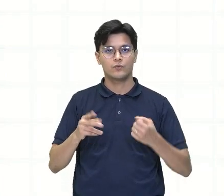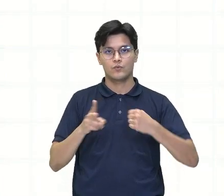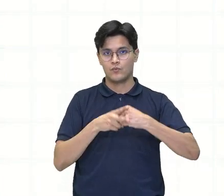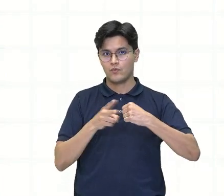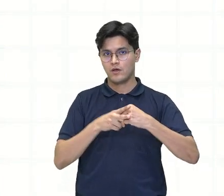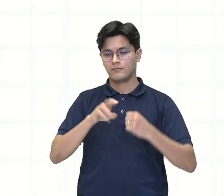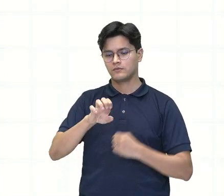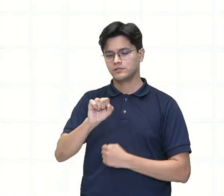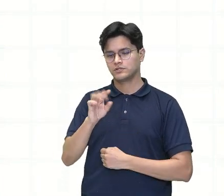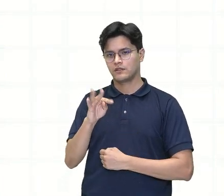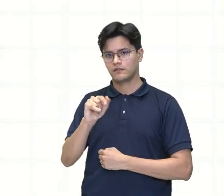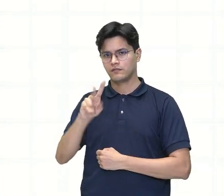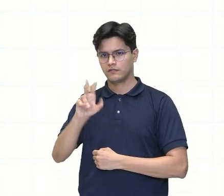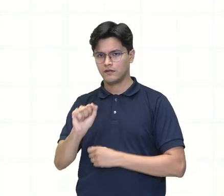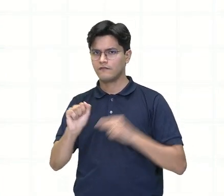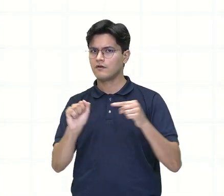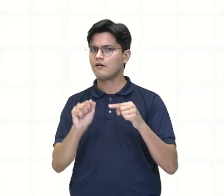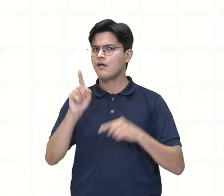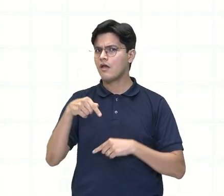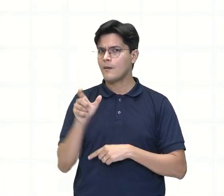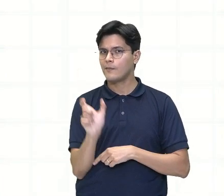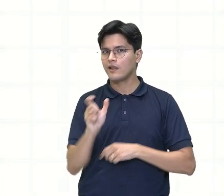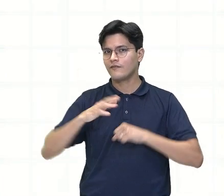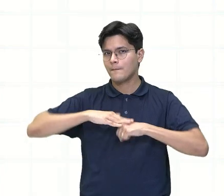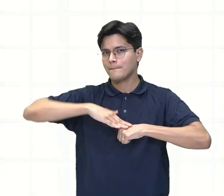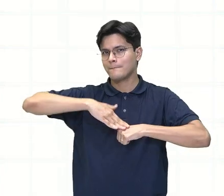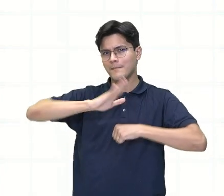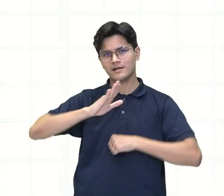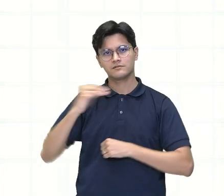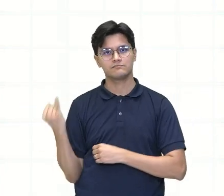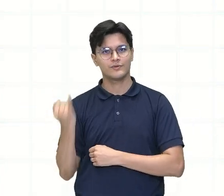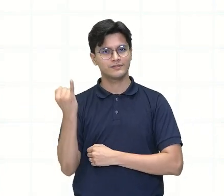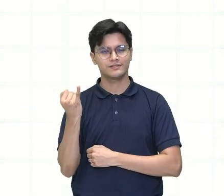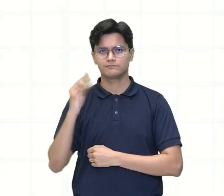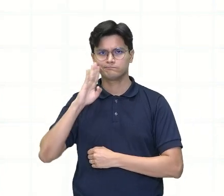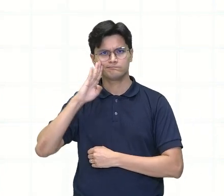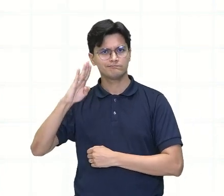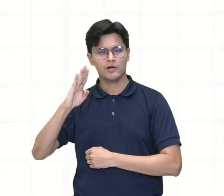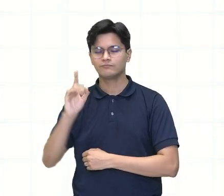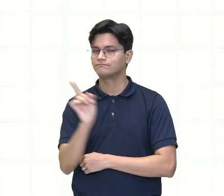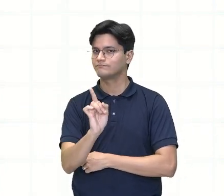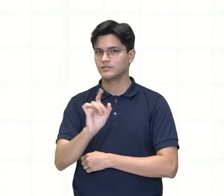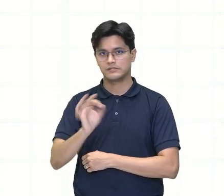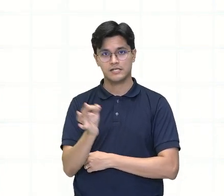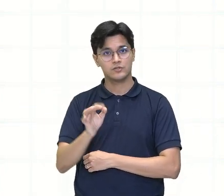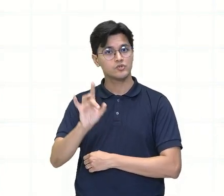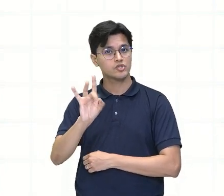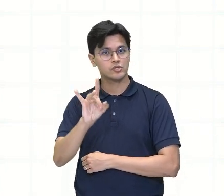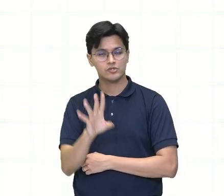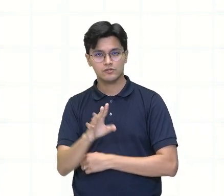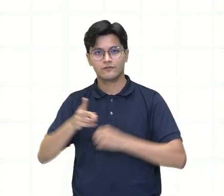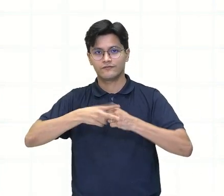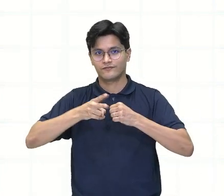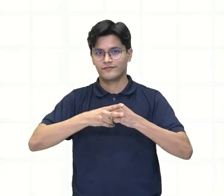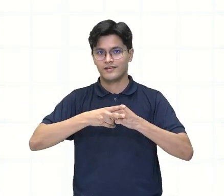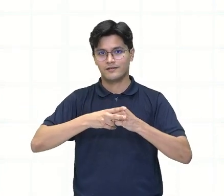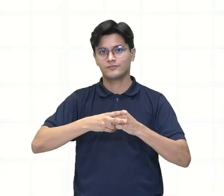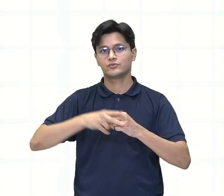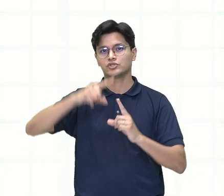importante, ele vai ser somente um verbo de ligação, que está ligando, né, o sujeito